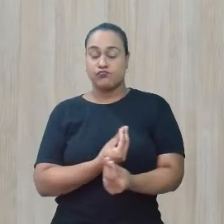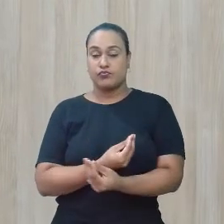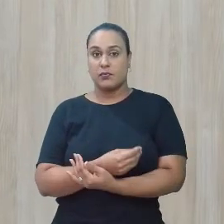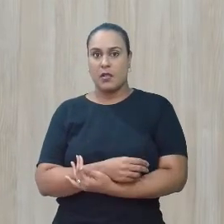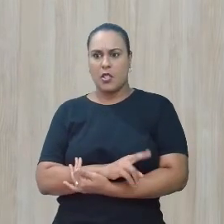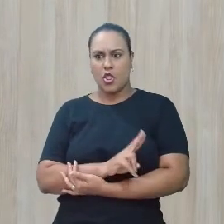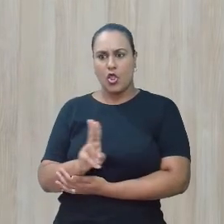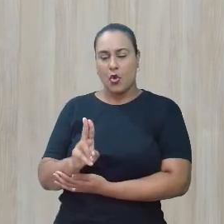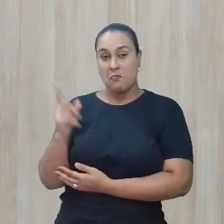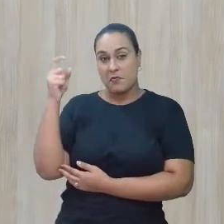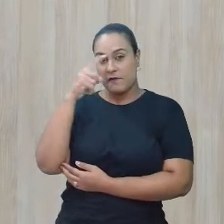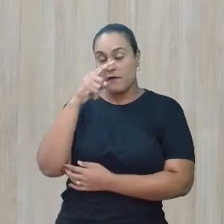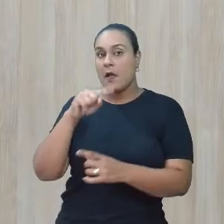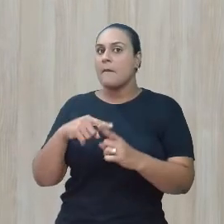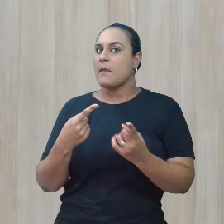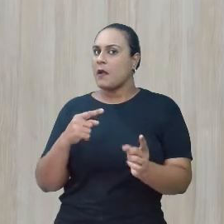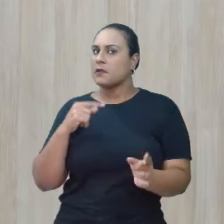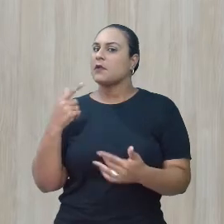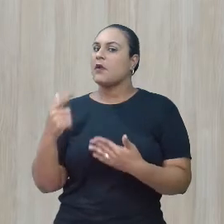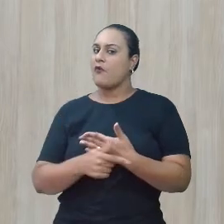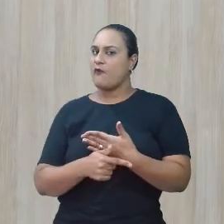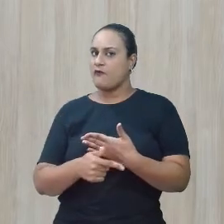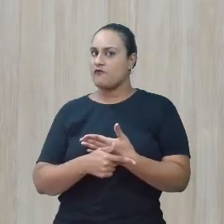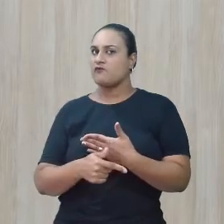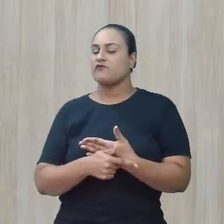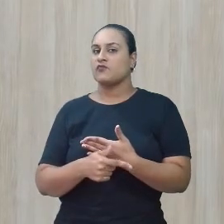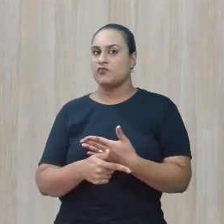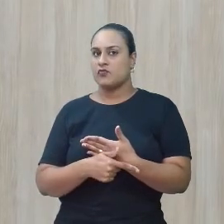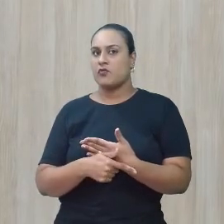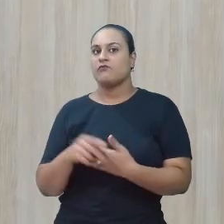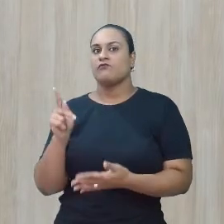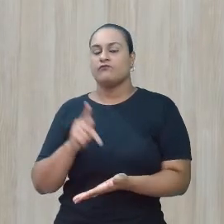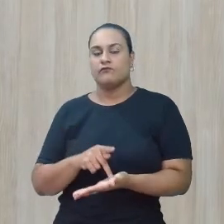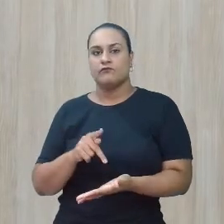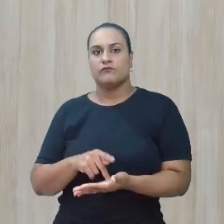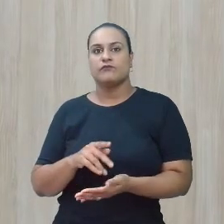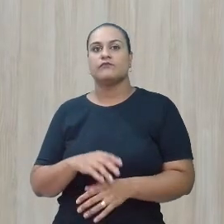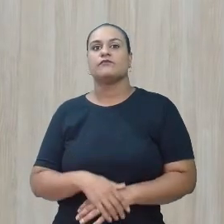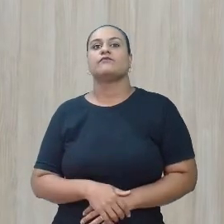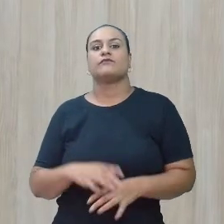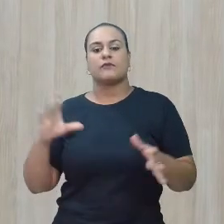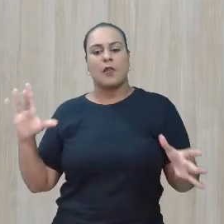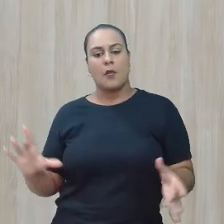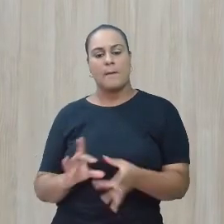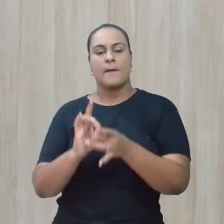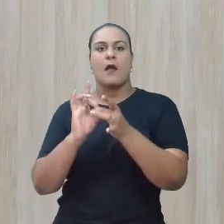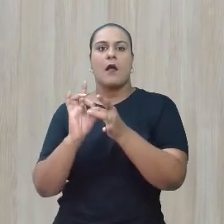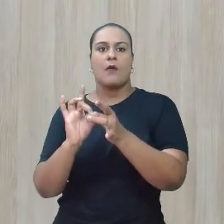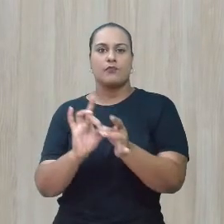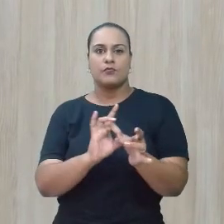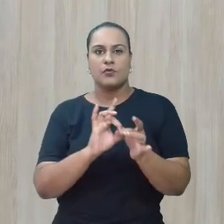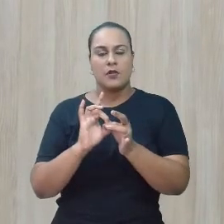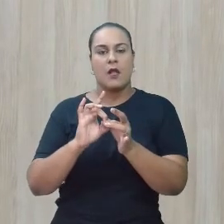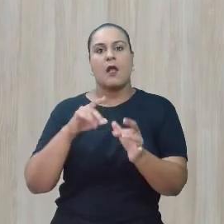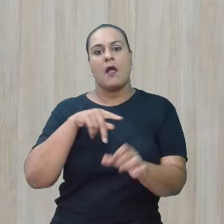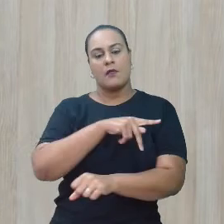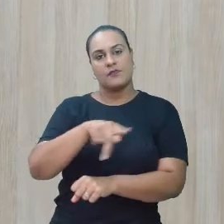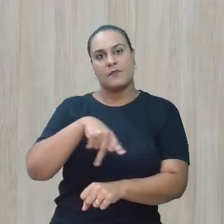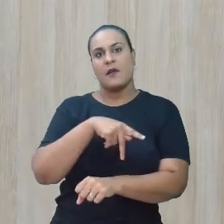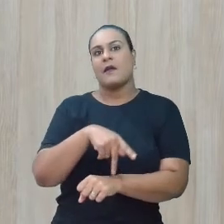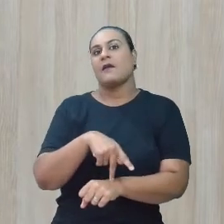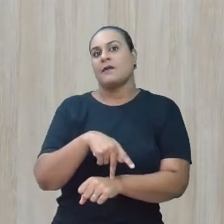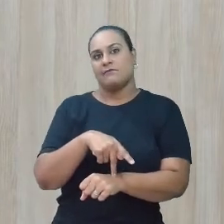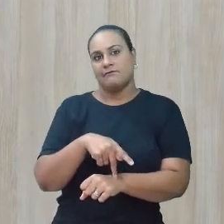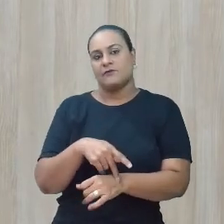ela tem uma função prática. A função prática da gramática é unir os povos que falam a mesma língua,